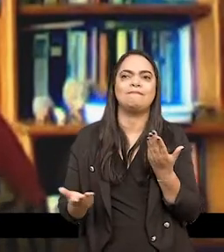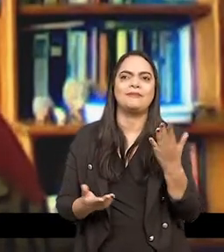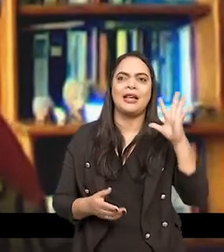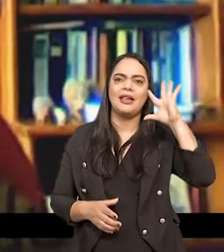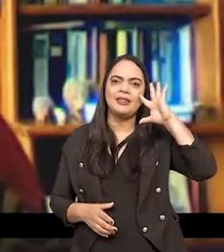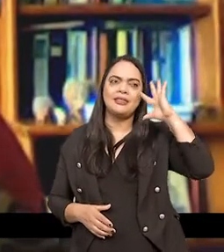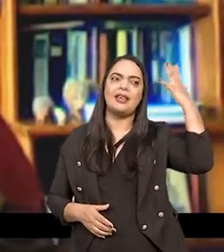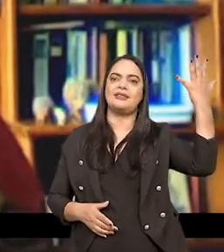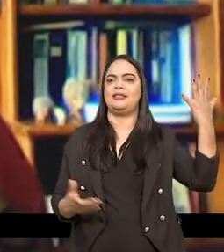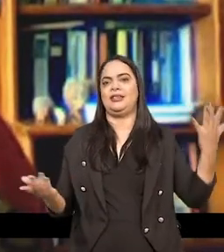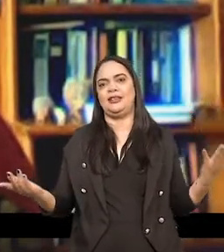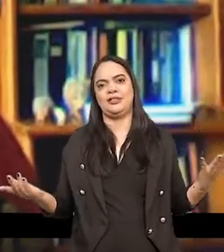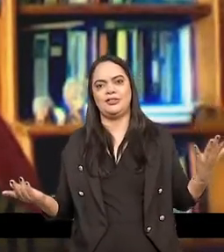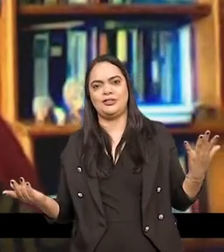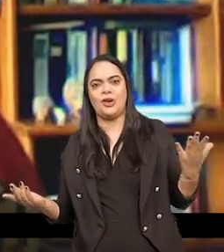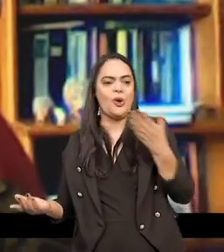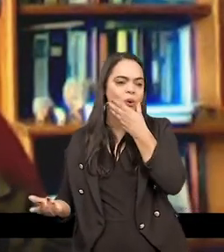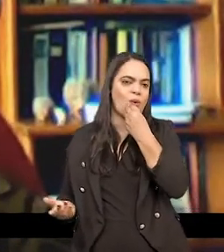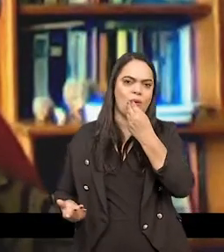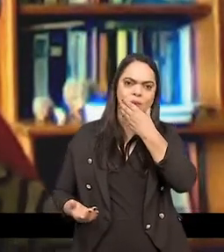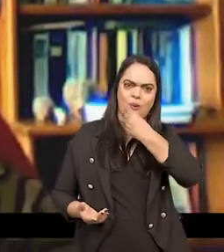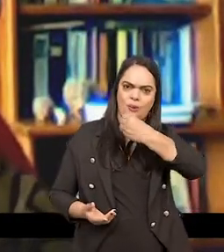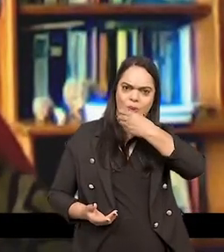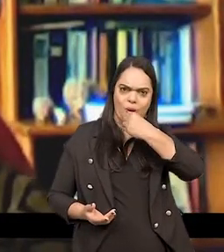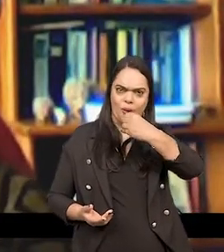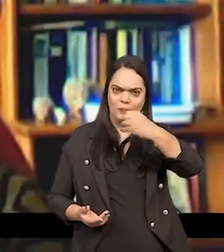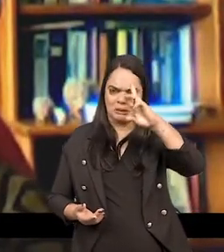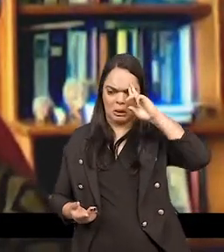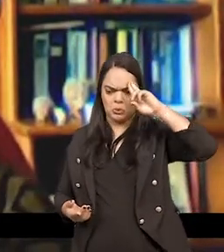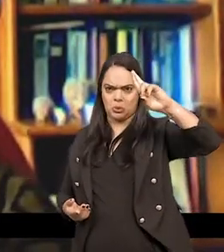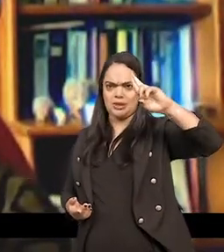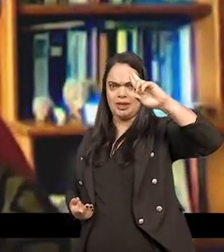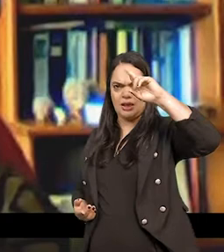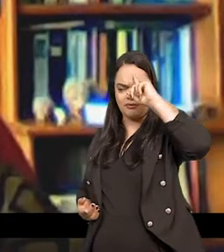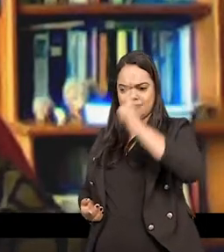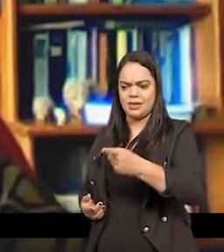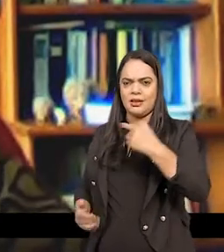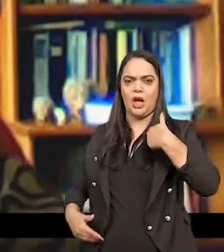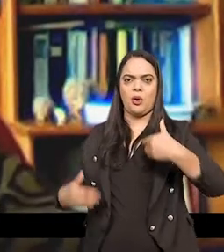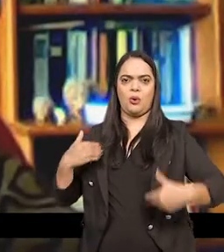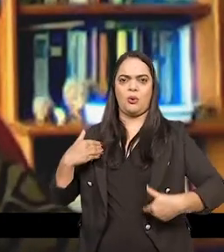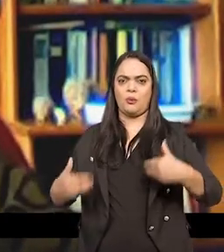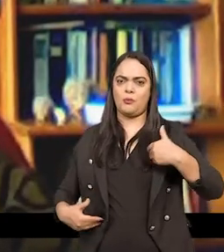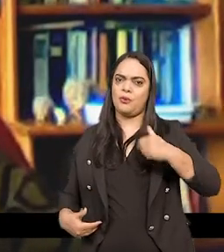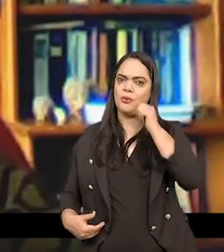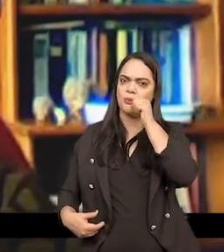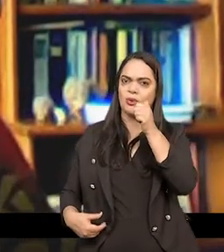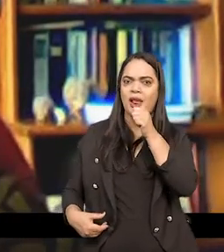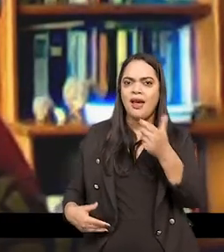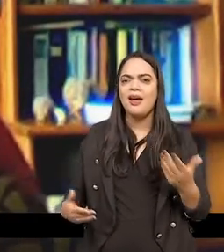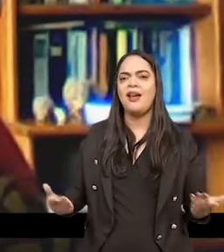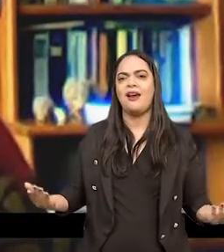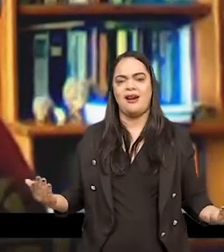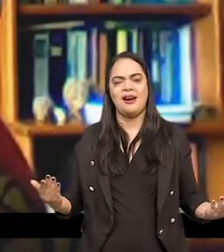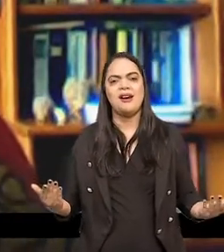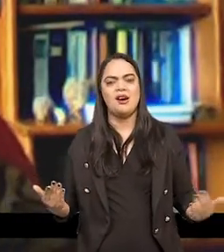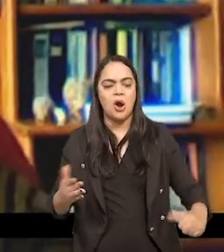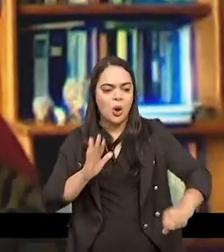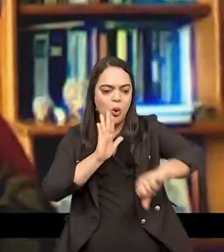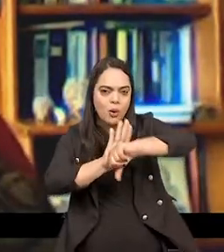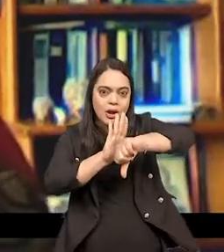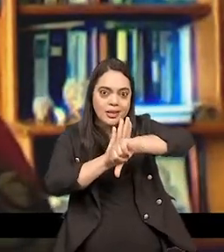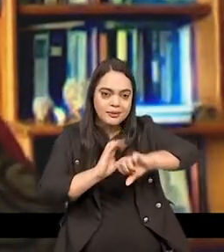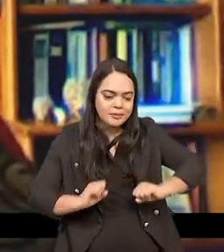decidia, ele tinha um poder sobre o corpo feminino. Os famosos crimes de defesa da honra, que